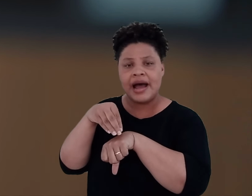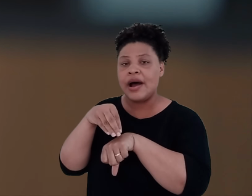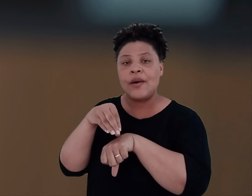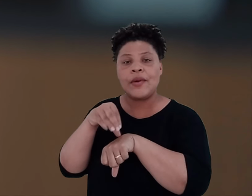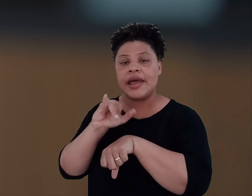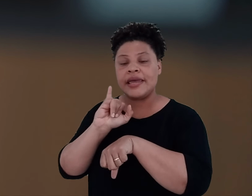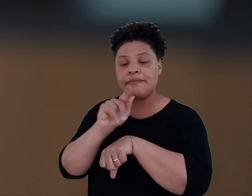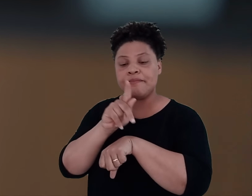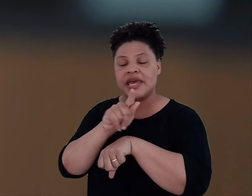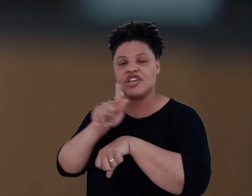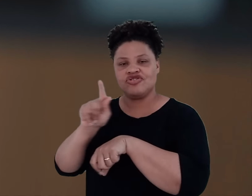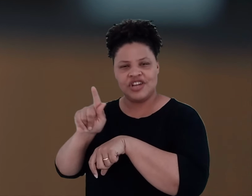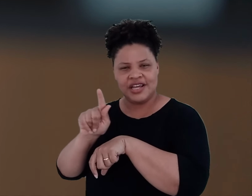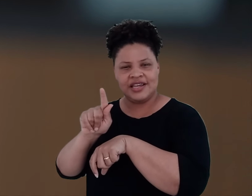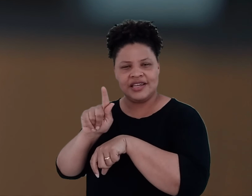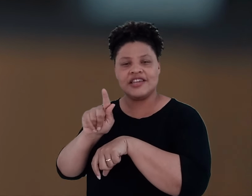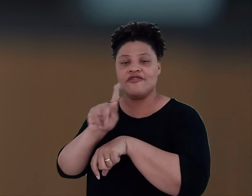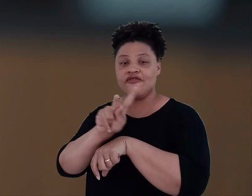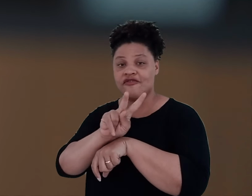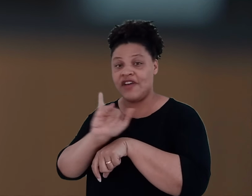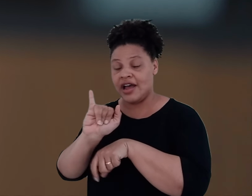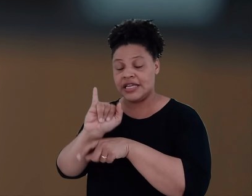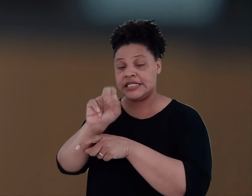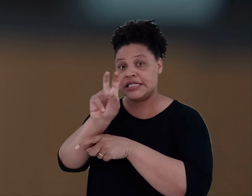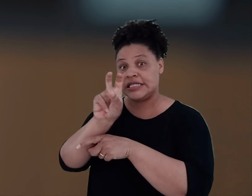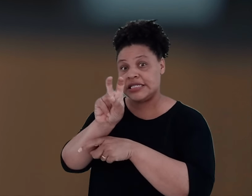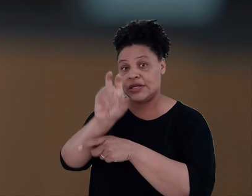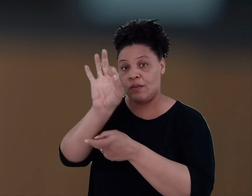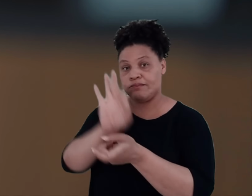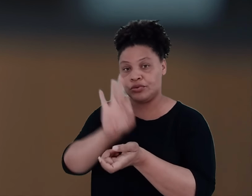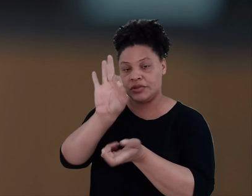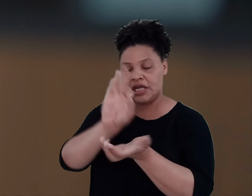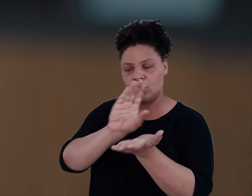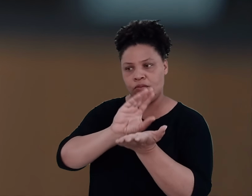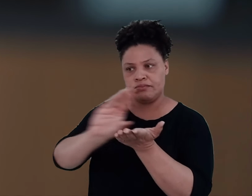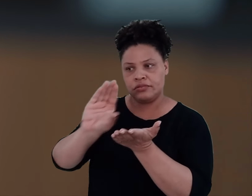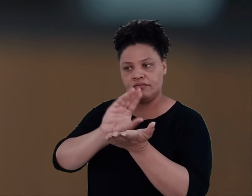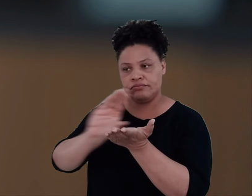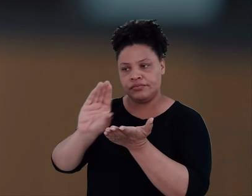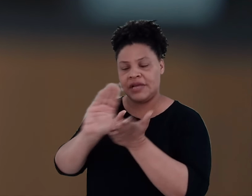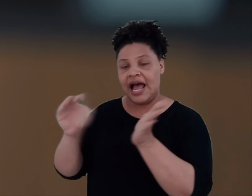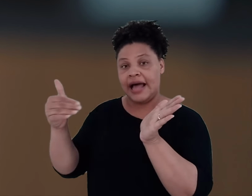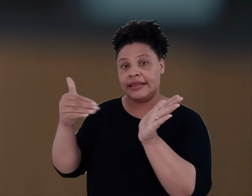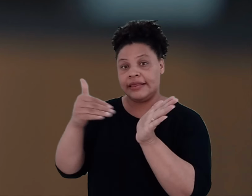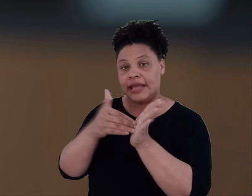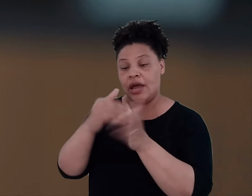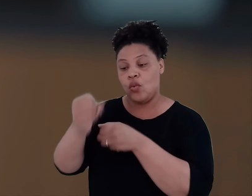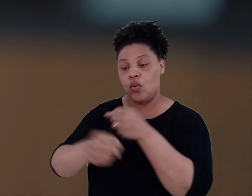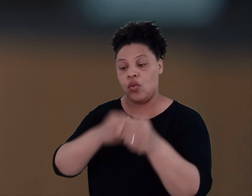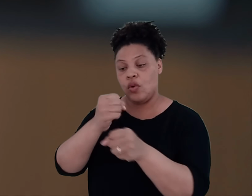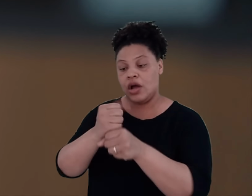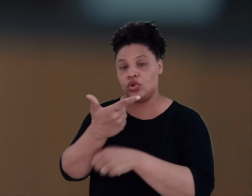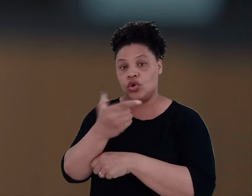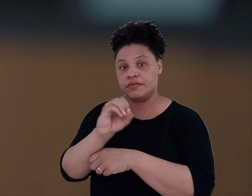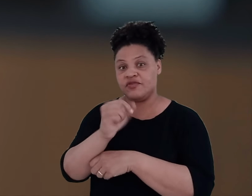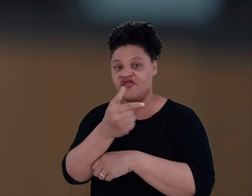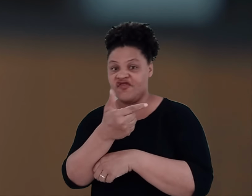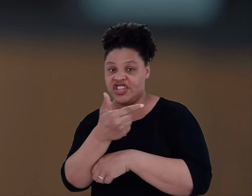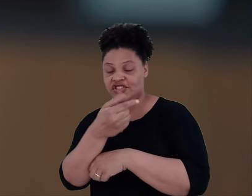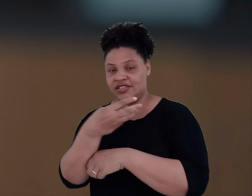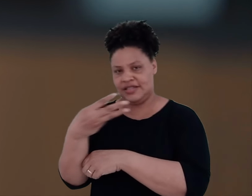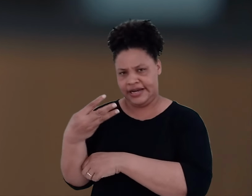Media Brands, que deve alocar até 5% do seu orçamento global em mídia negra até 2023. Esses